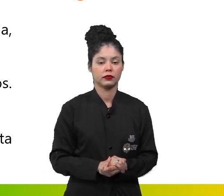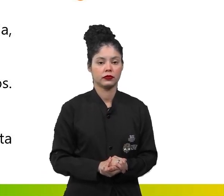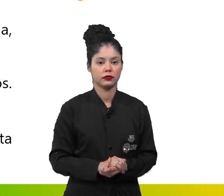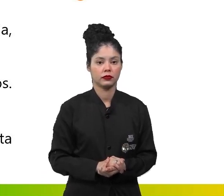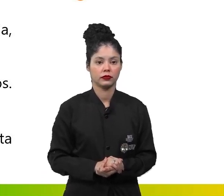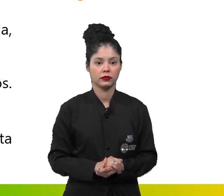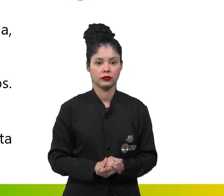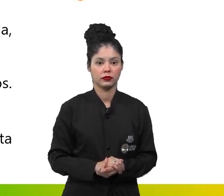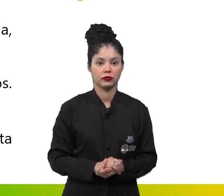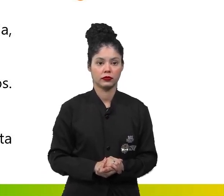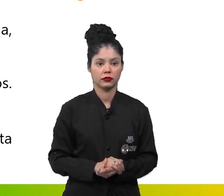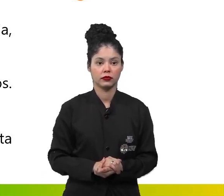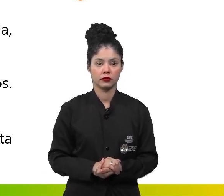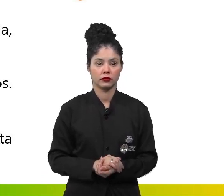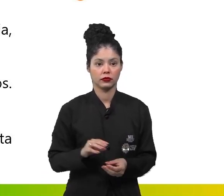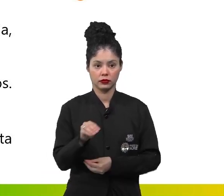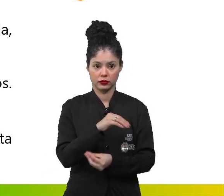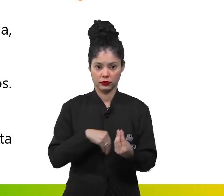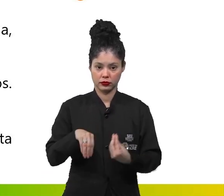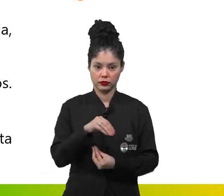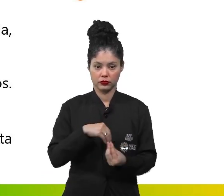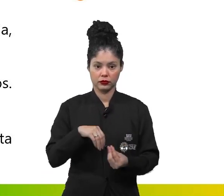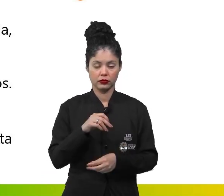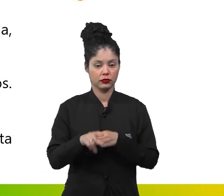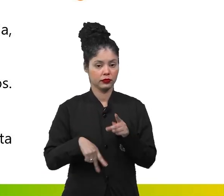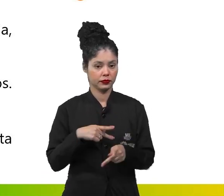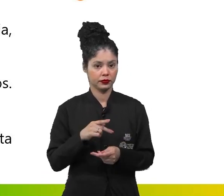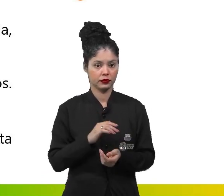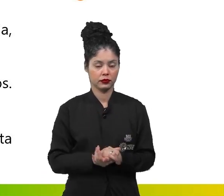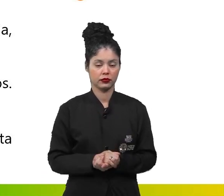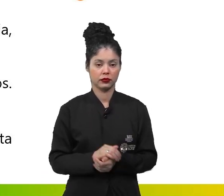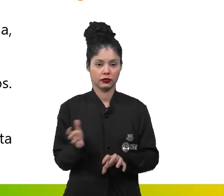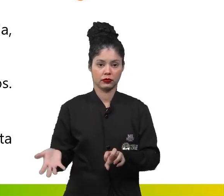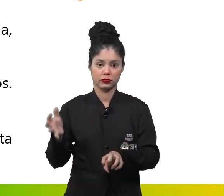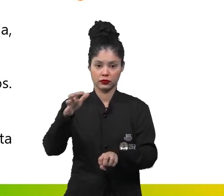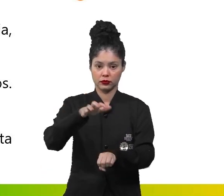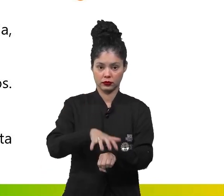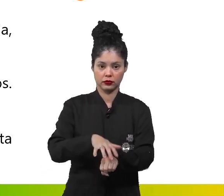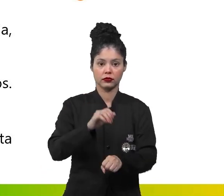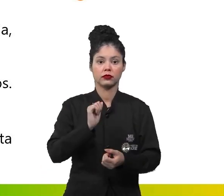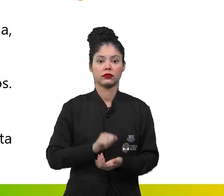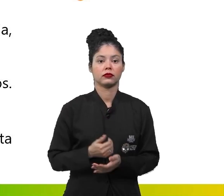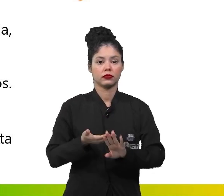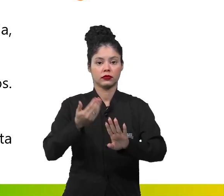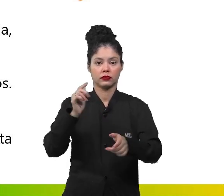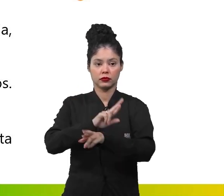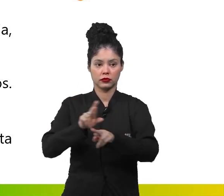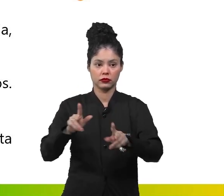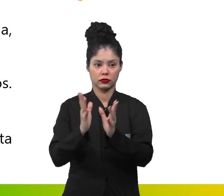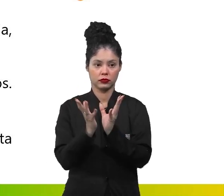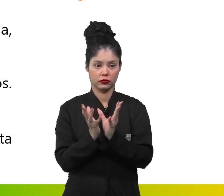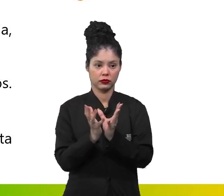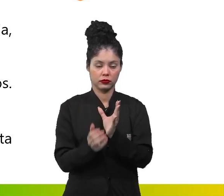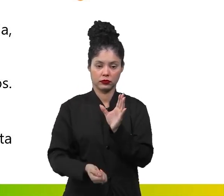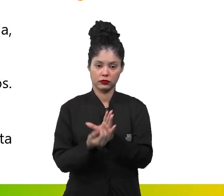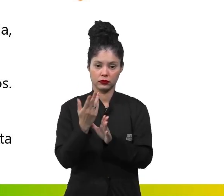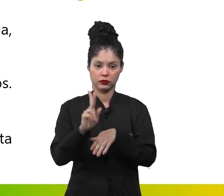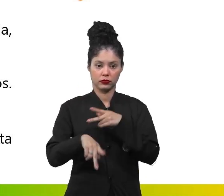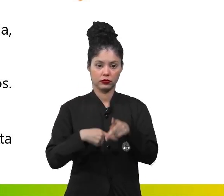seja, miscigenação é a mistura, tá? Isso desde a colonização, pessoal, diferentes